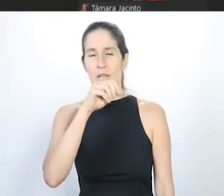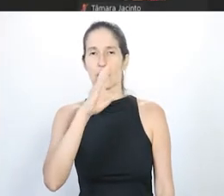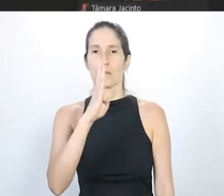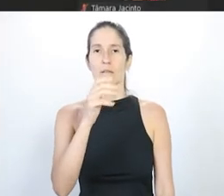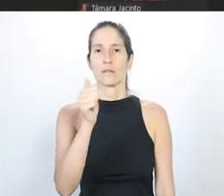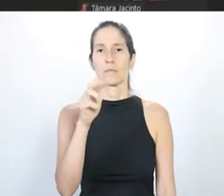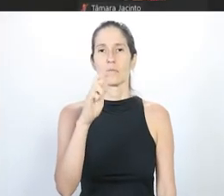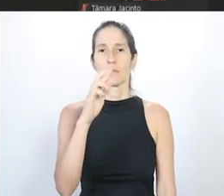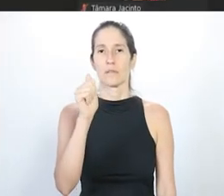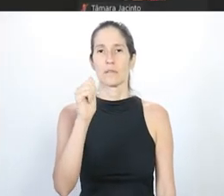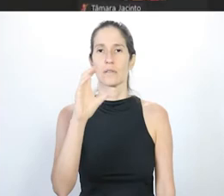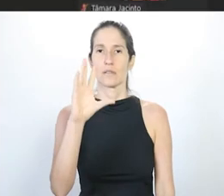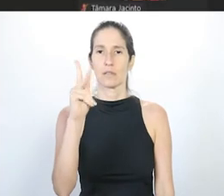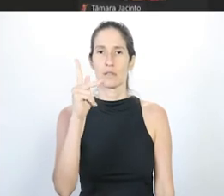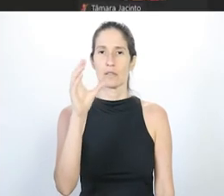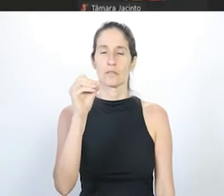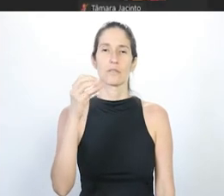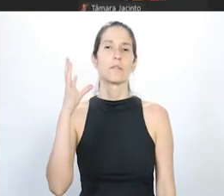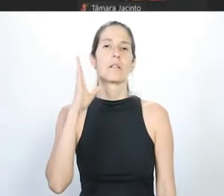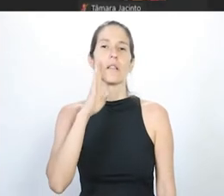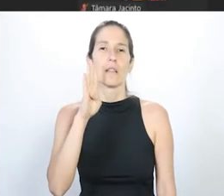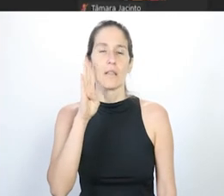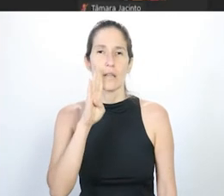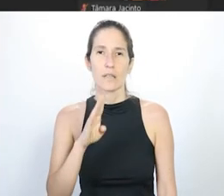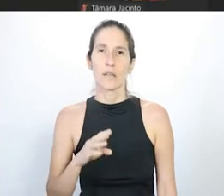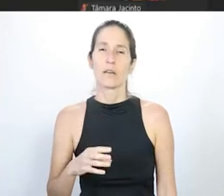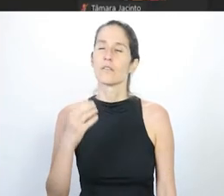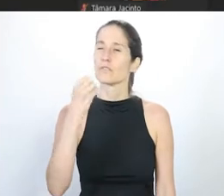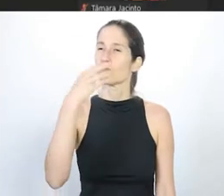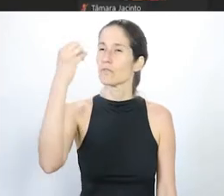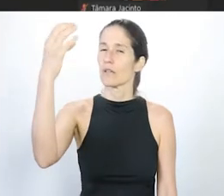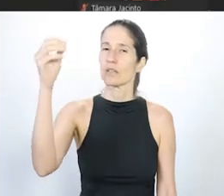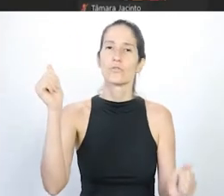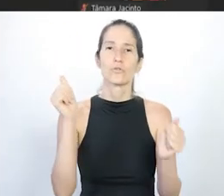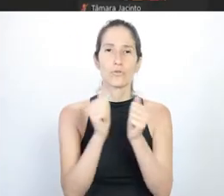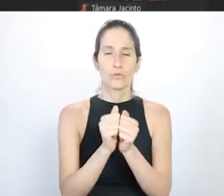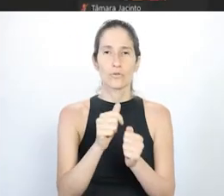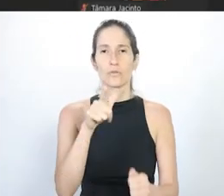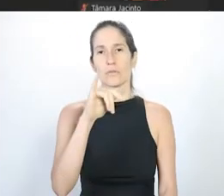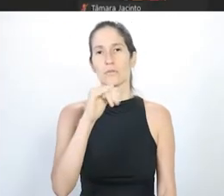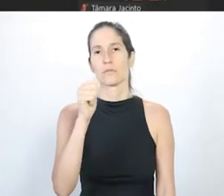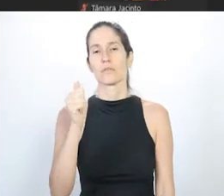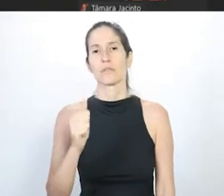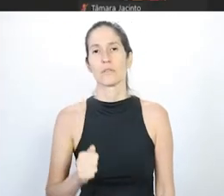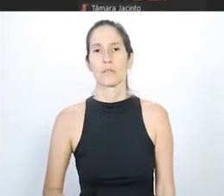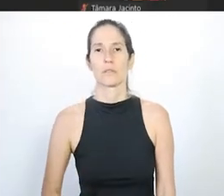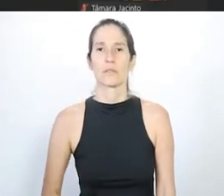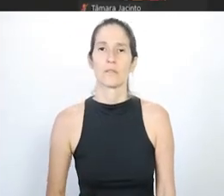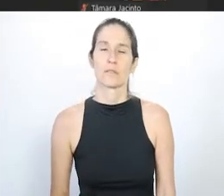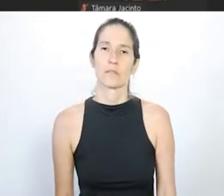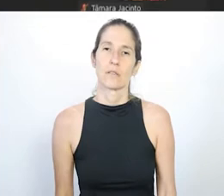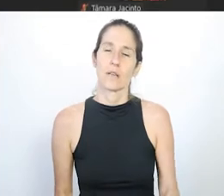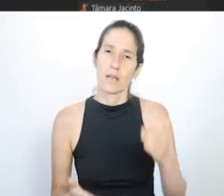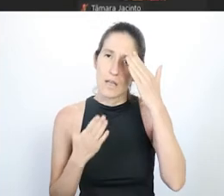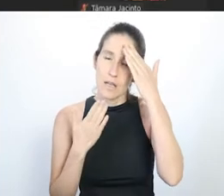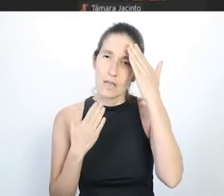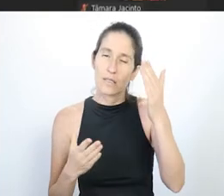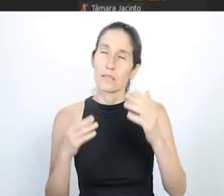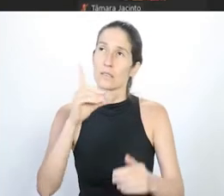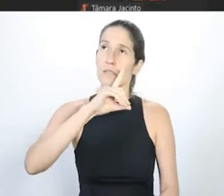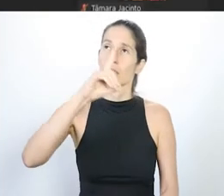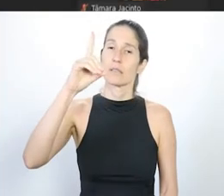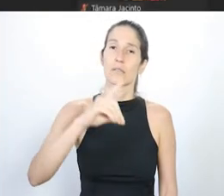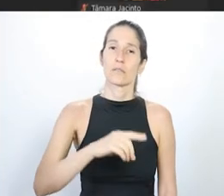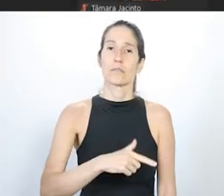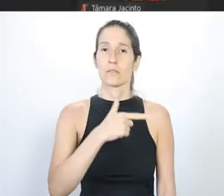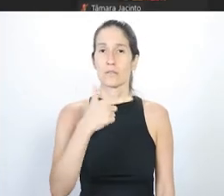legal mesmo, já tenho viajado bastante, mas o Lia, e agradeço primeiramente a Deus, segundo a Beto e